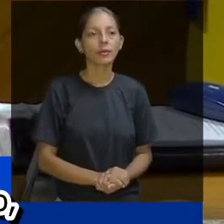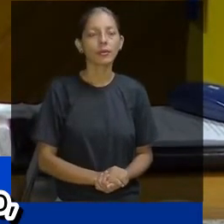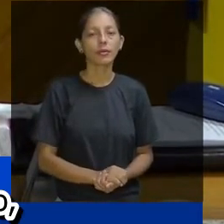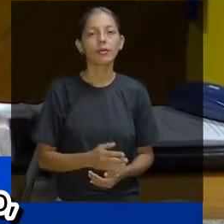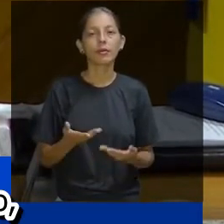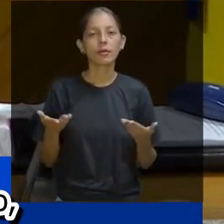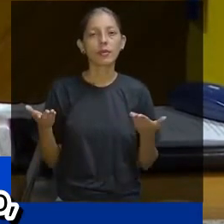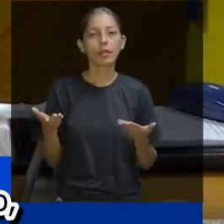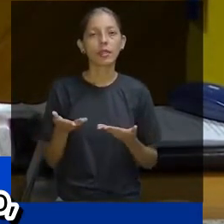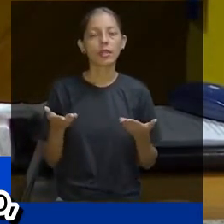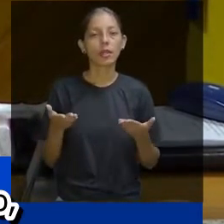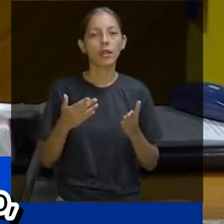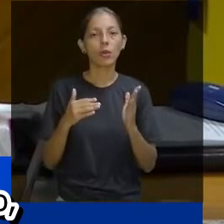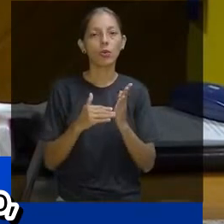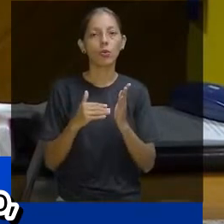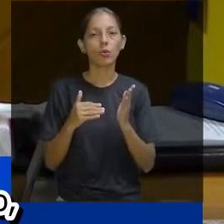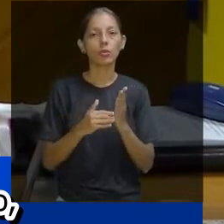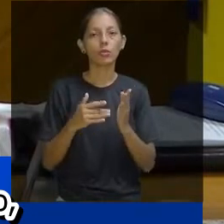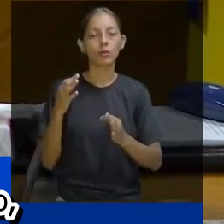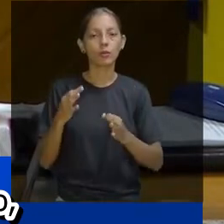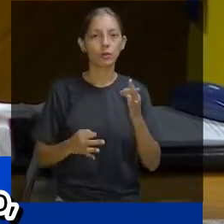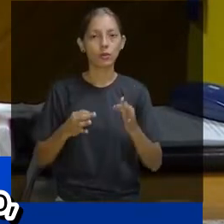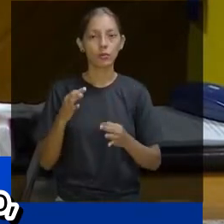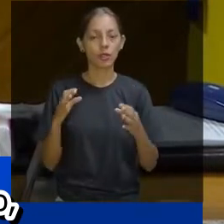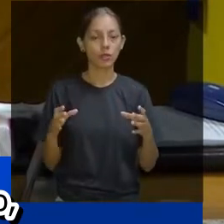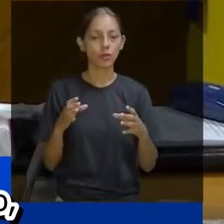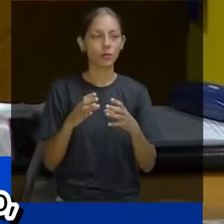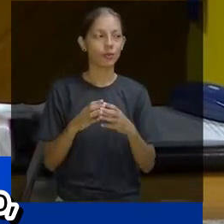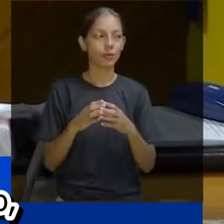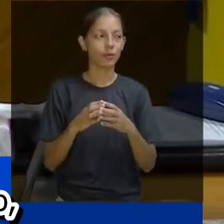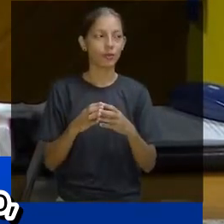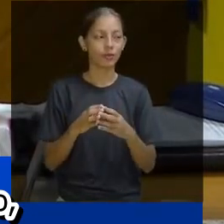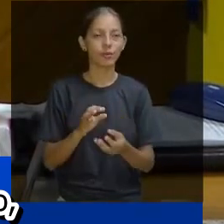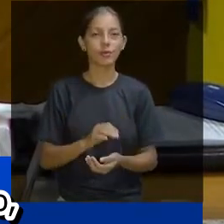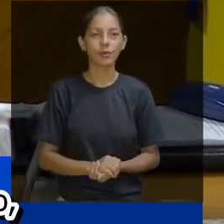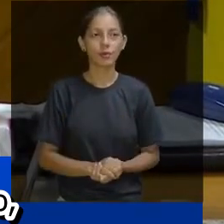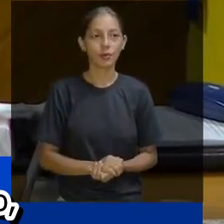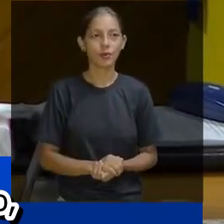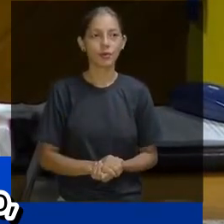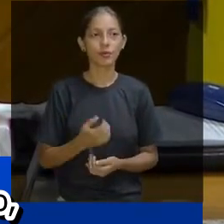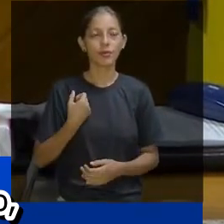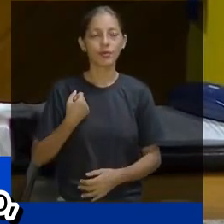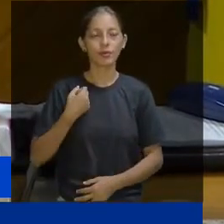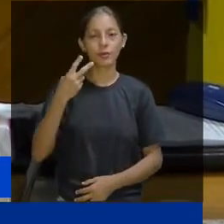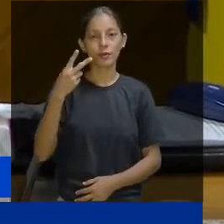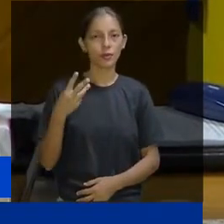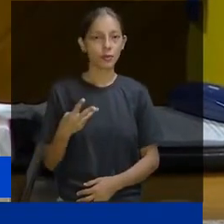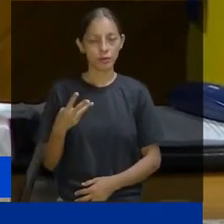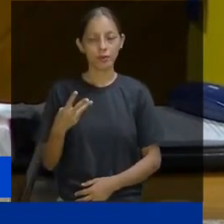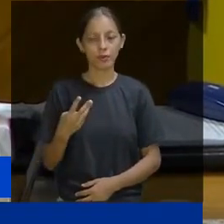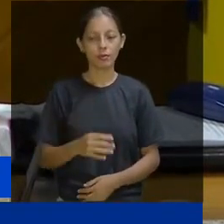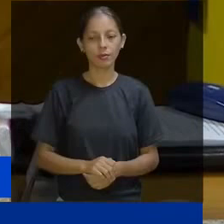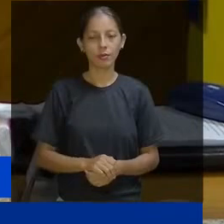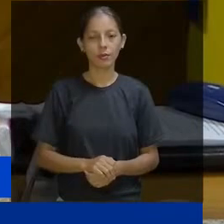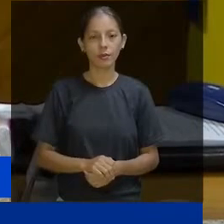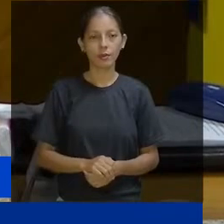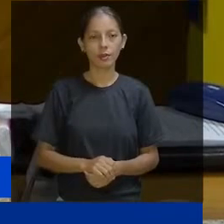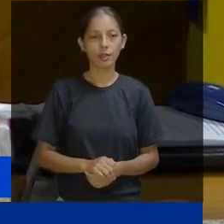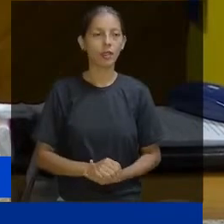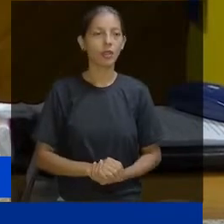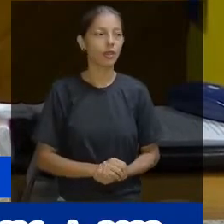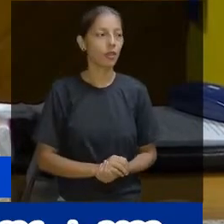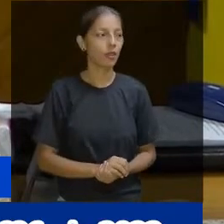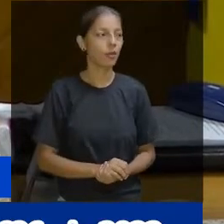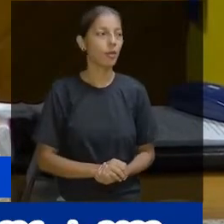Vamos, então, ao último julgamento, em bloco, em conjunto, aliás, são os itens 2 e 3 da pauta. Ambos são embargos de